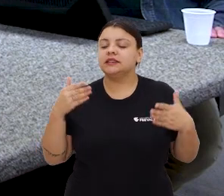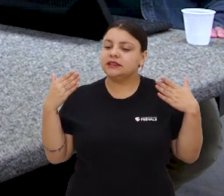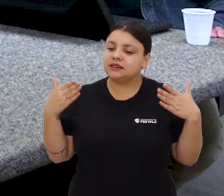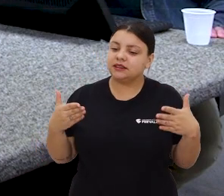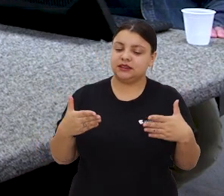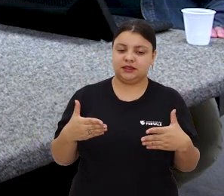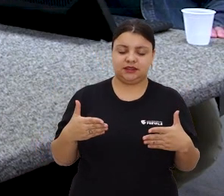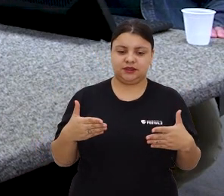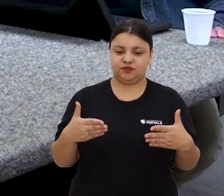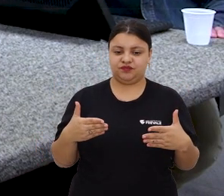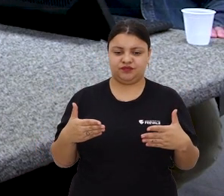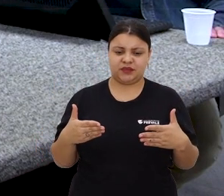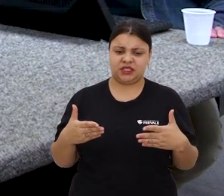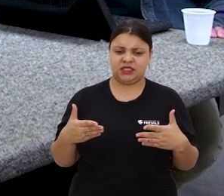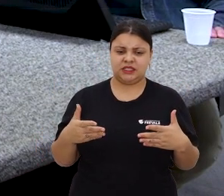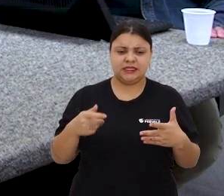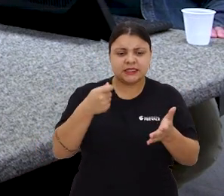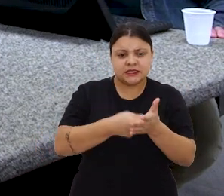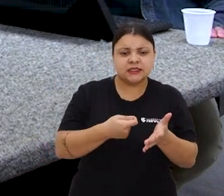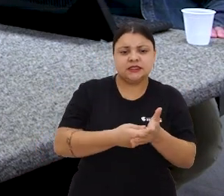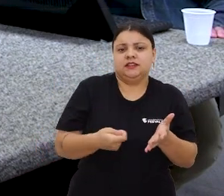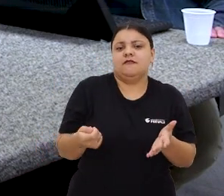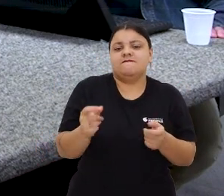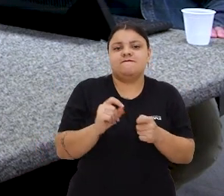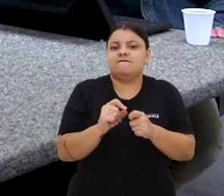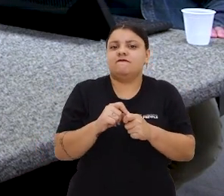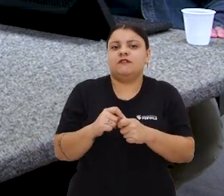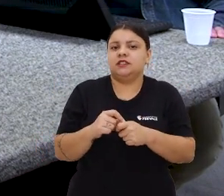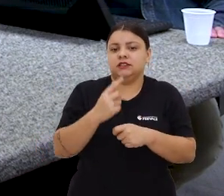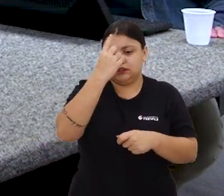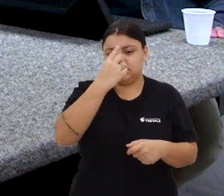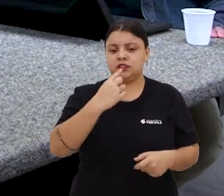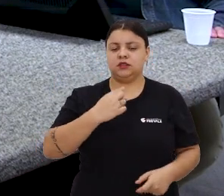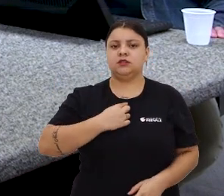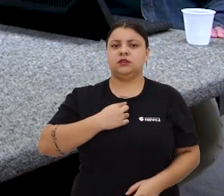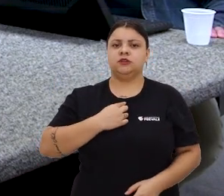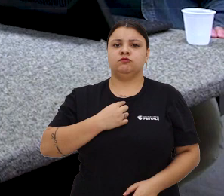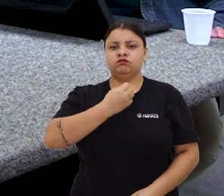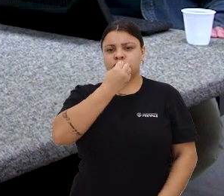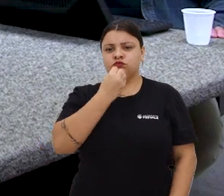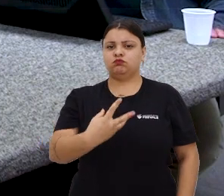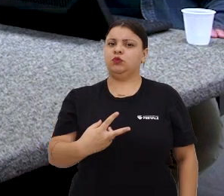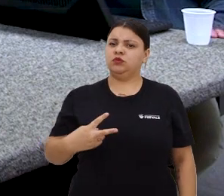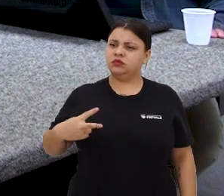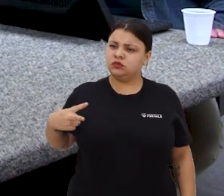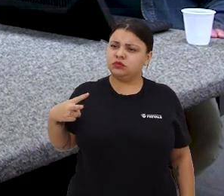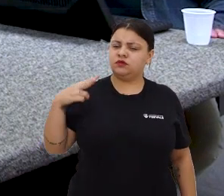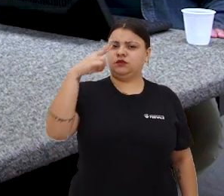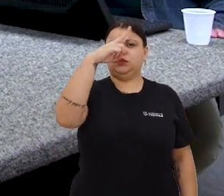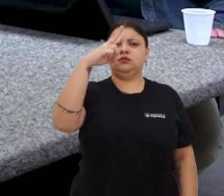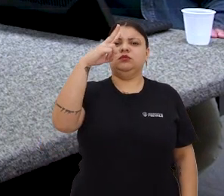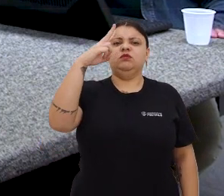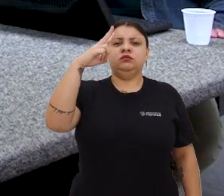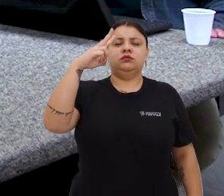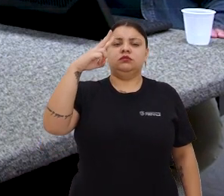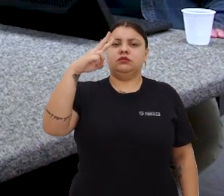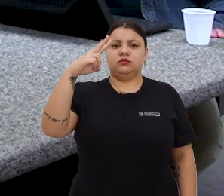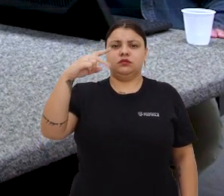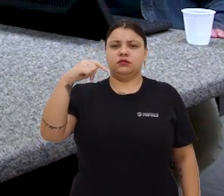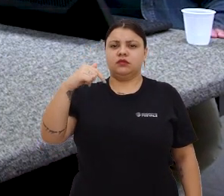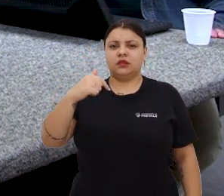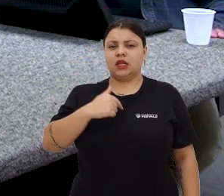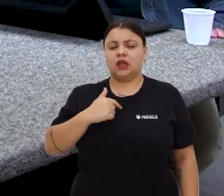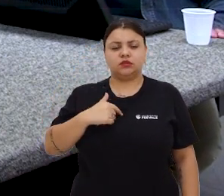essa... Tem que fazer esse personagem sempre do cara que suporta tudo, né? Que eu sou forte, eu